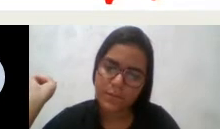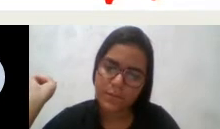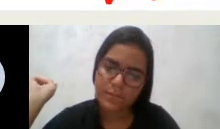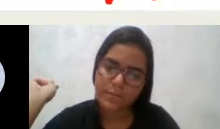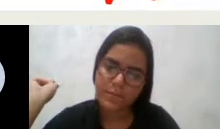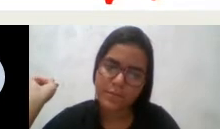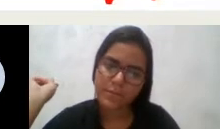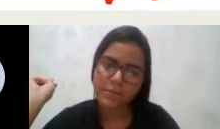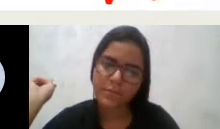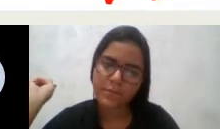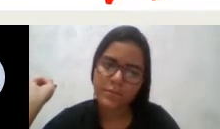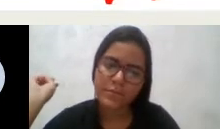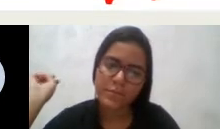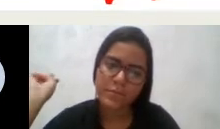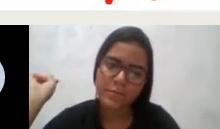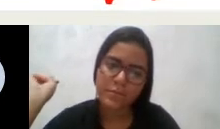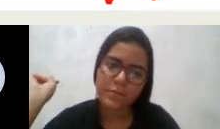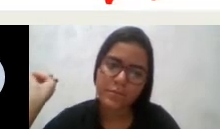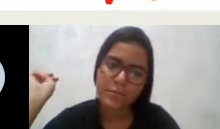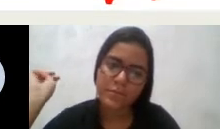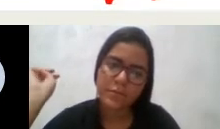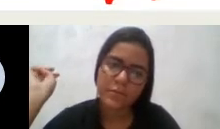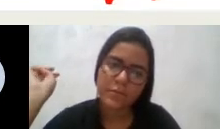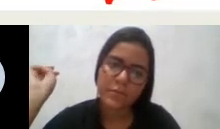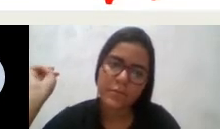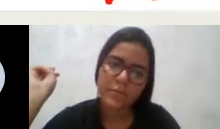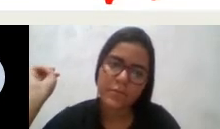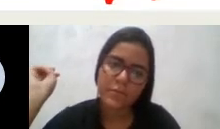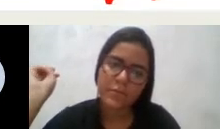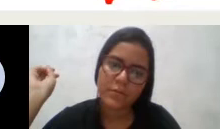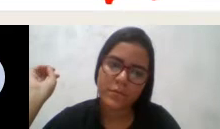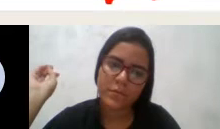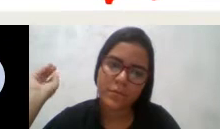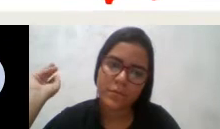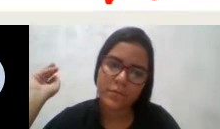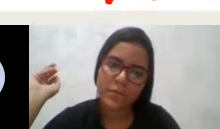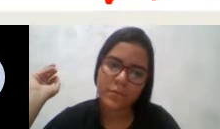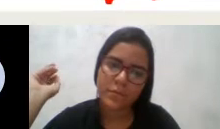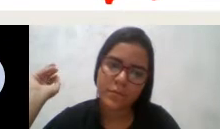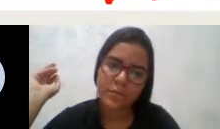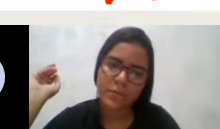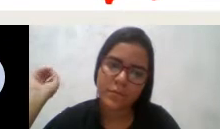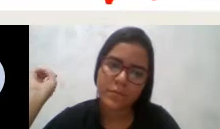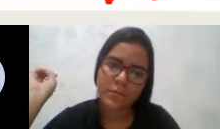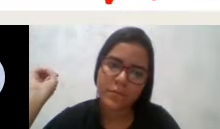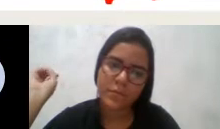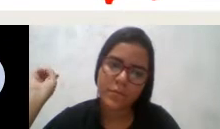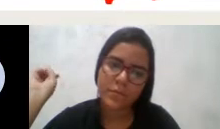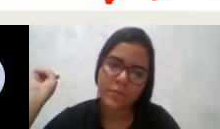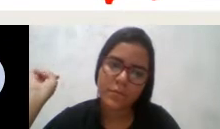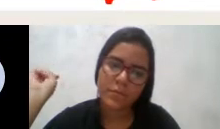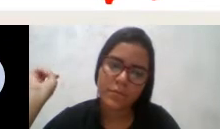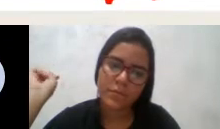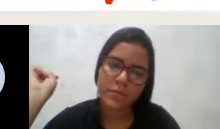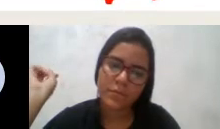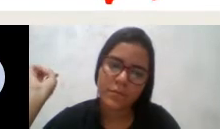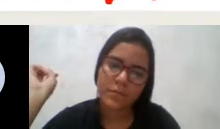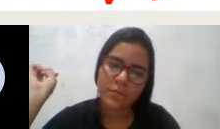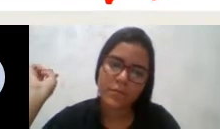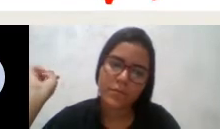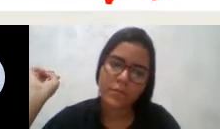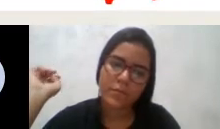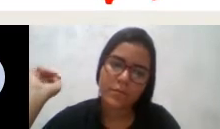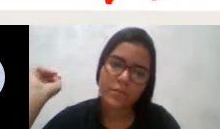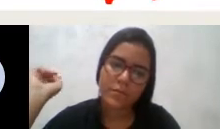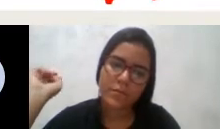minuto, ó, o tempo que ele gastou foi 1 minuto, mas ó, como ele tinha saído de um tempo 0 para 1 minuto, infiltrou 1,5, ele fez mais